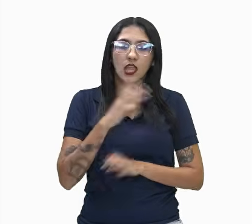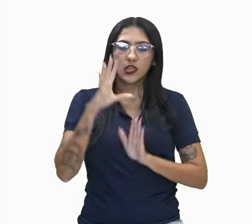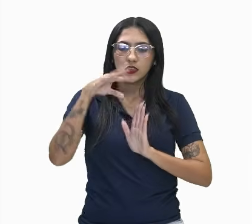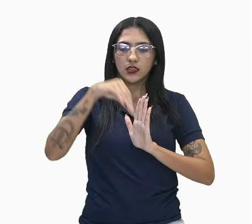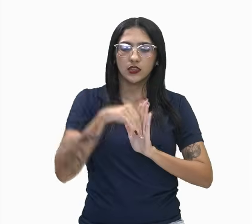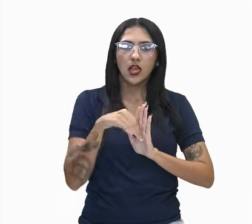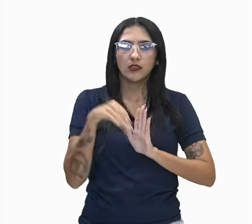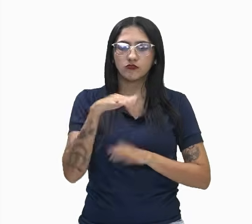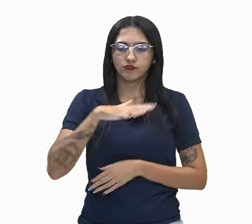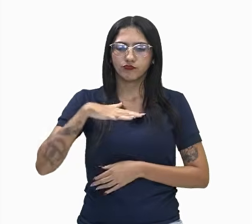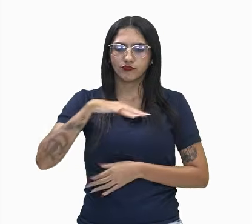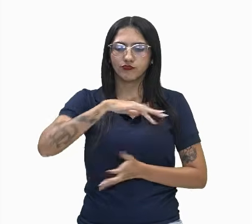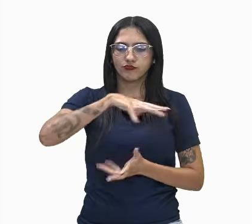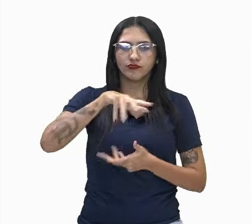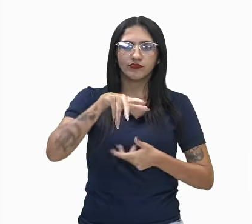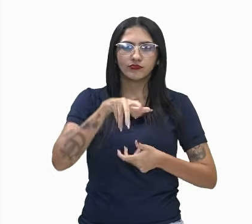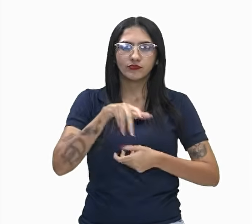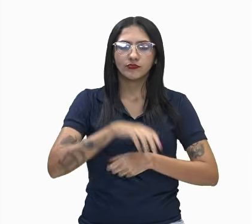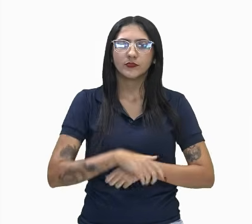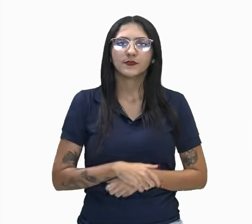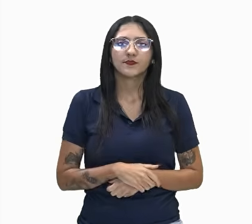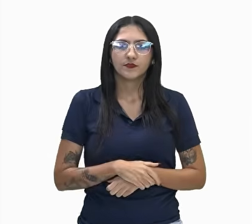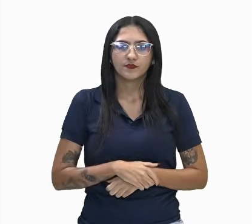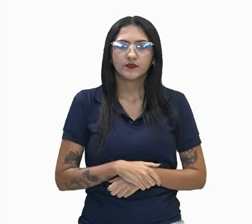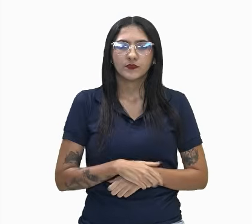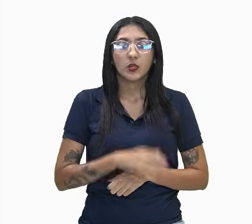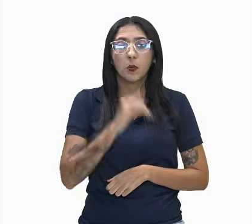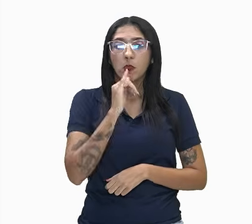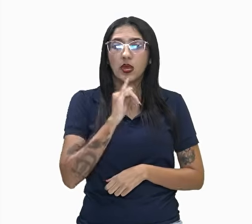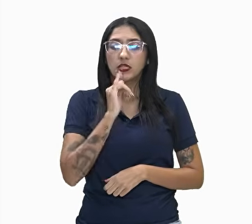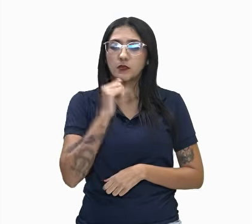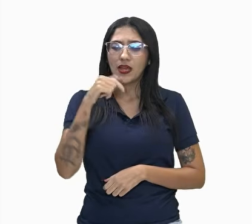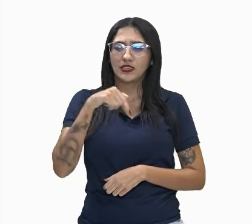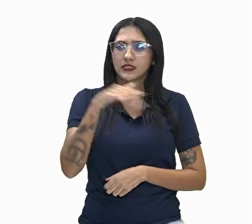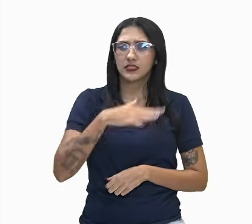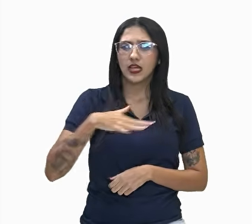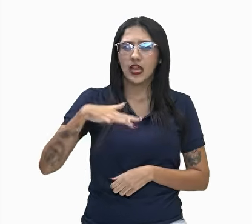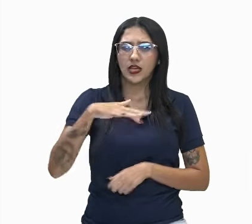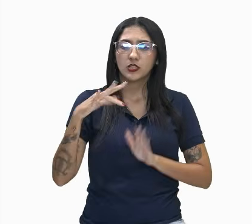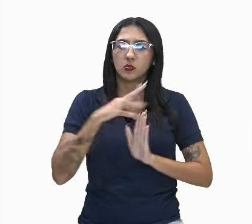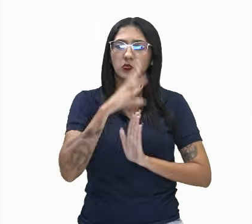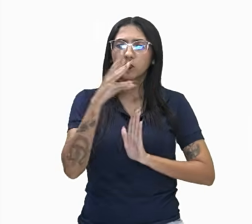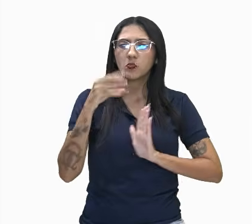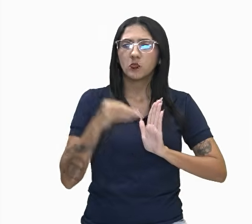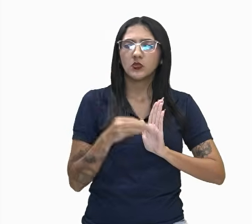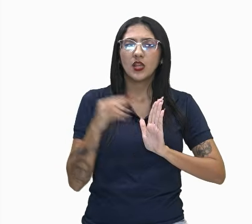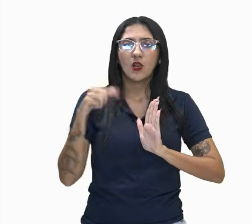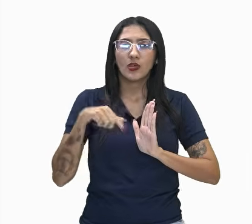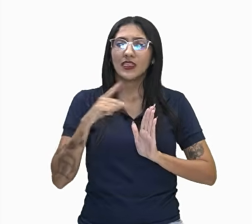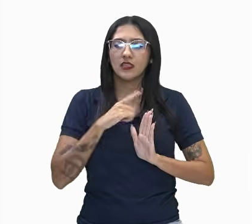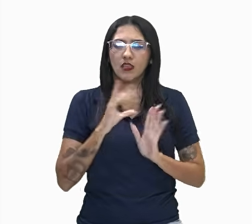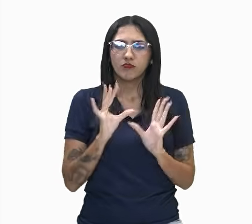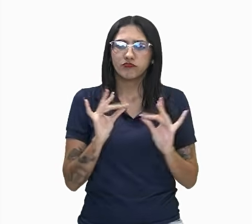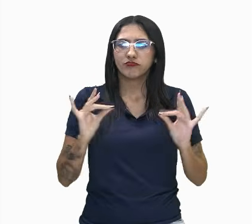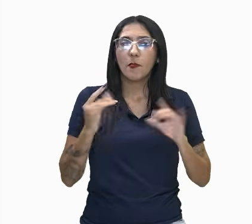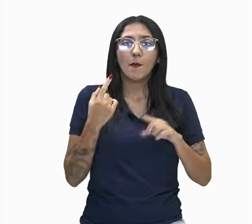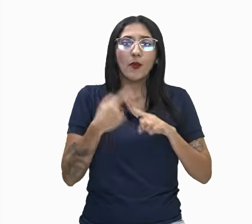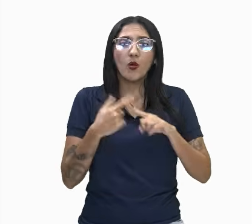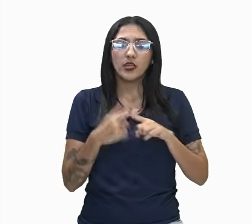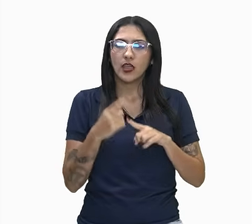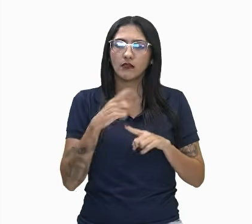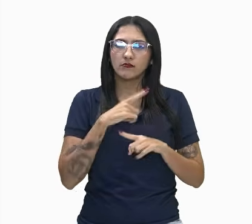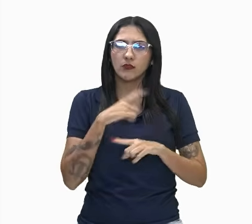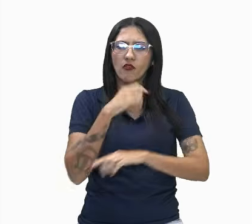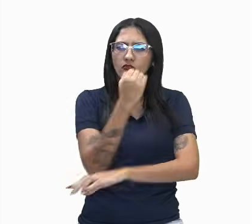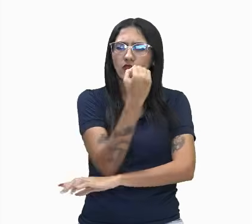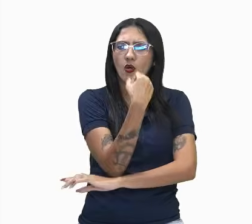em determinado momento na nossa região. É muito úmida por conta da vegetação que nós